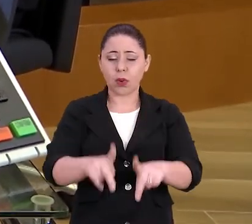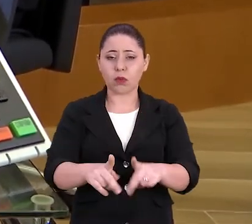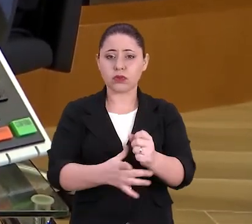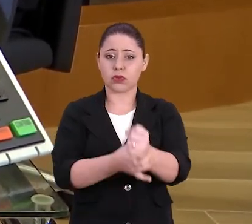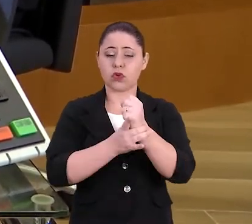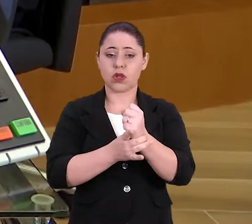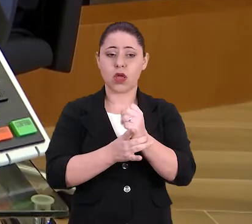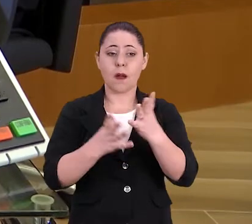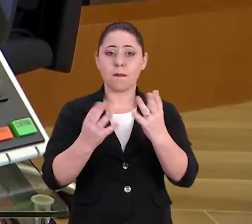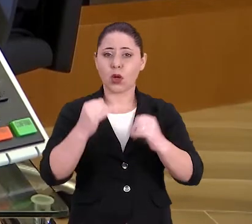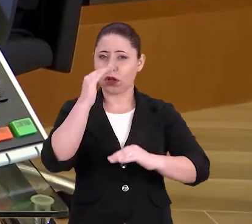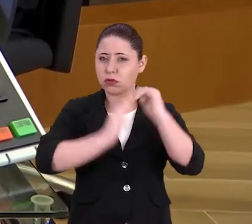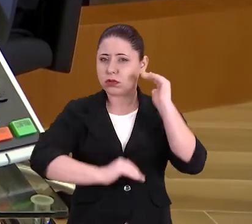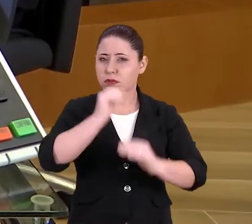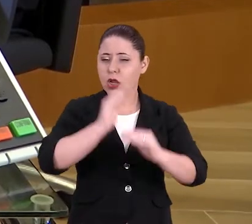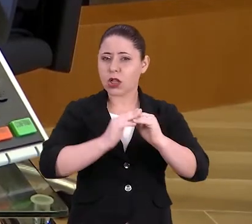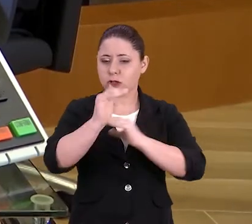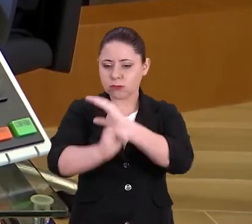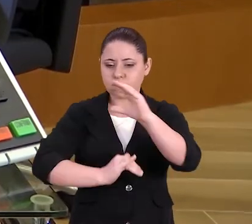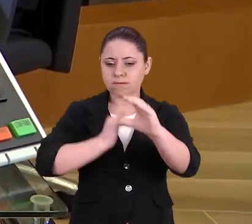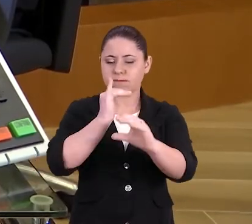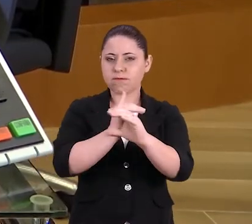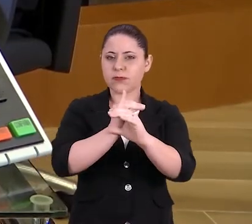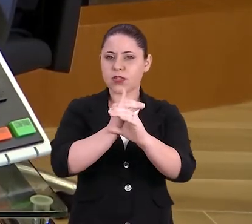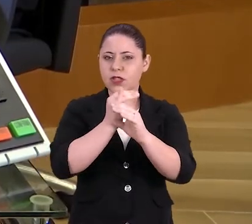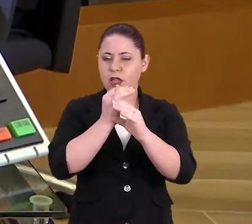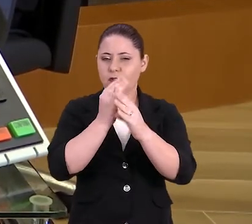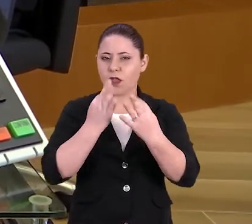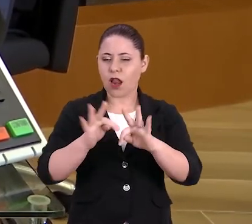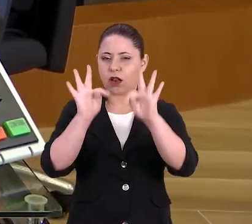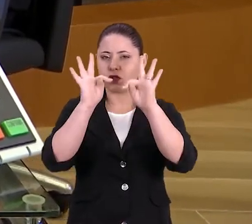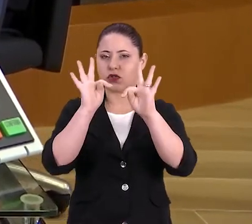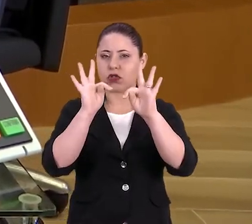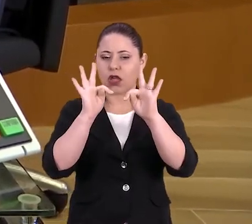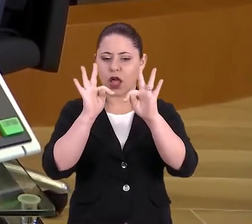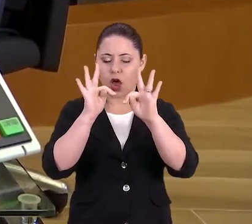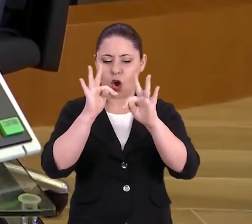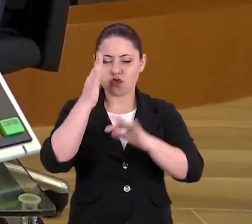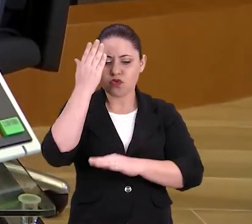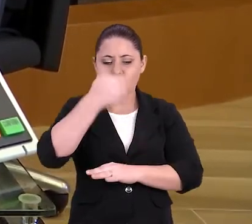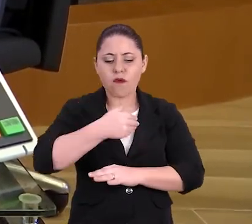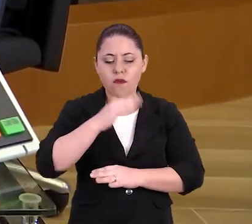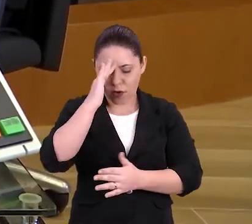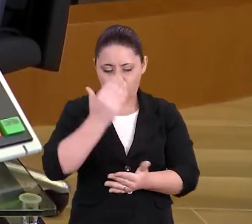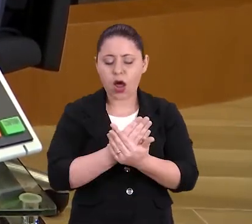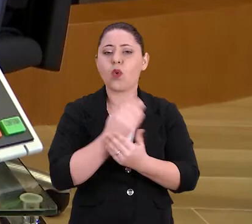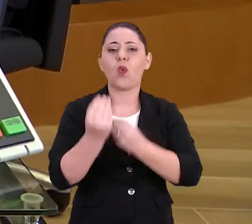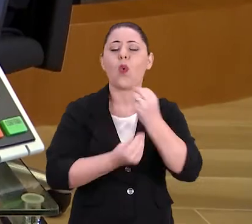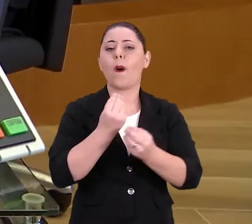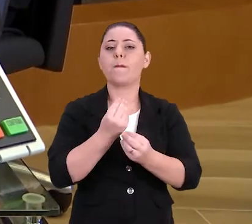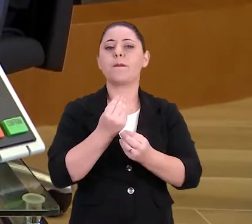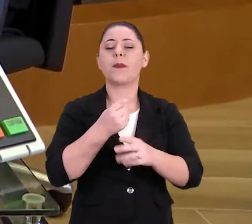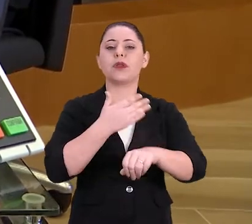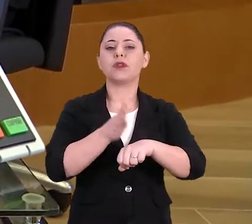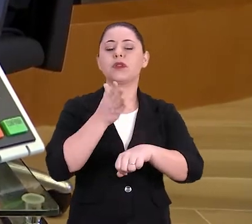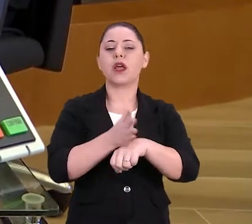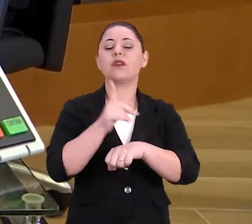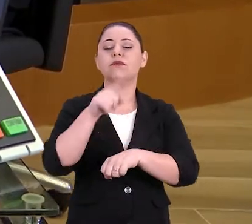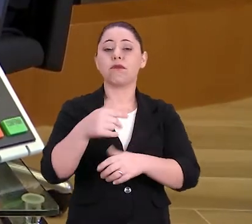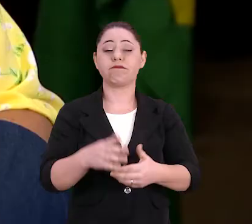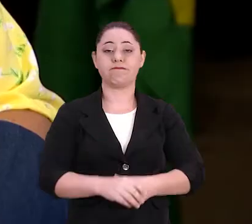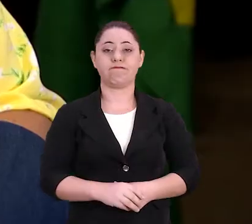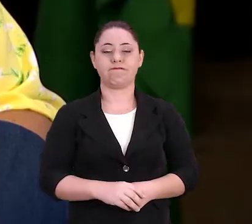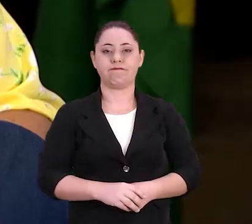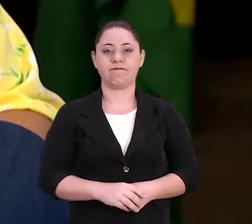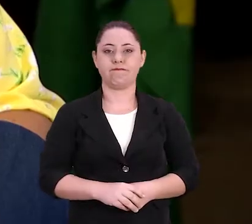vários especialistas em tecnologia da informação são convidados a testar a confiabilidade da urna. Como que esses testes funcionam e qual é o objetivo